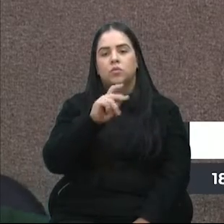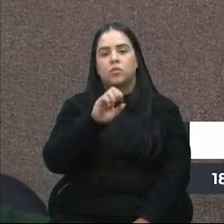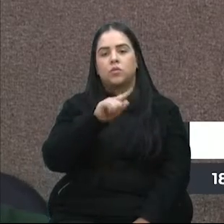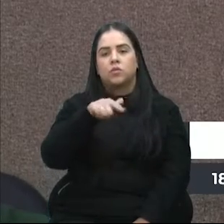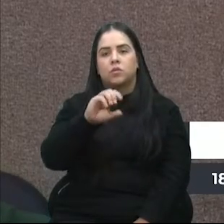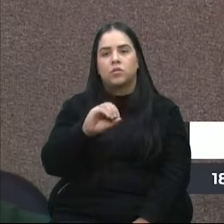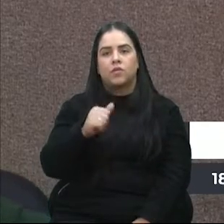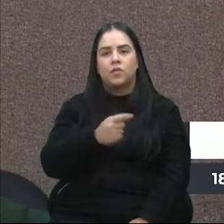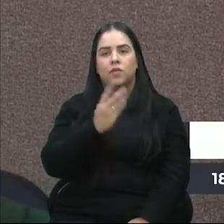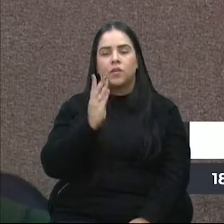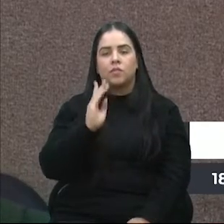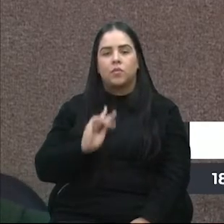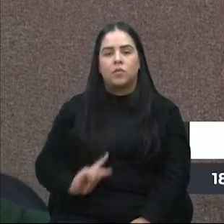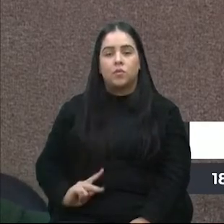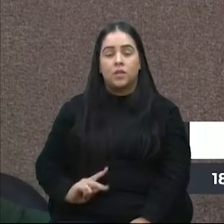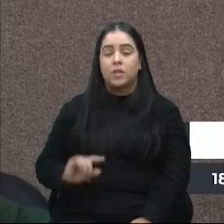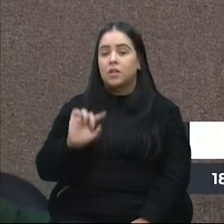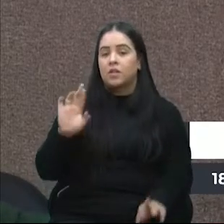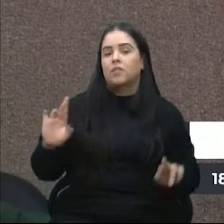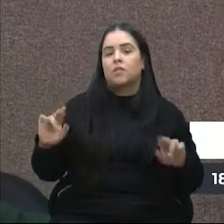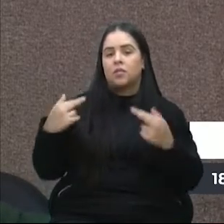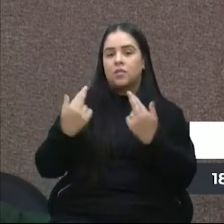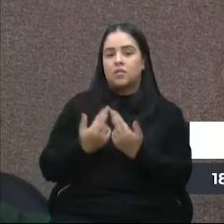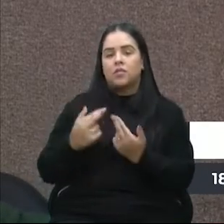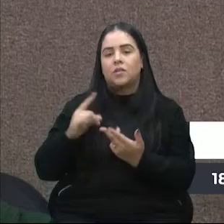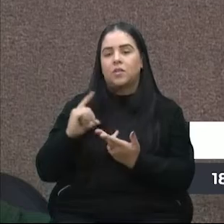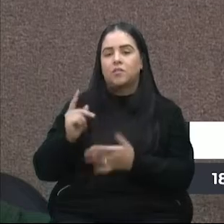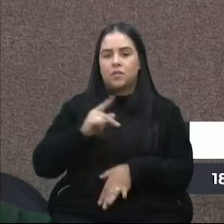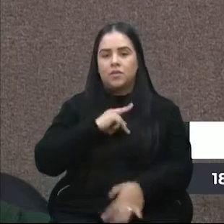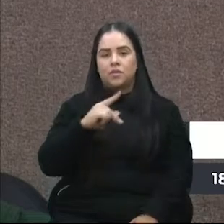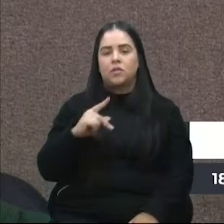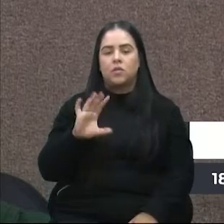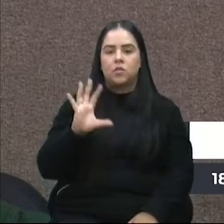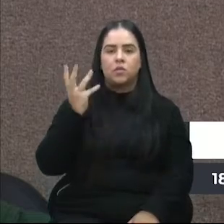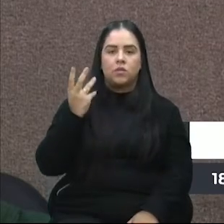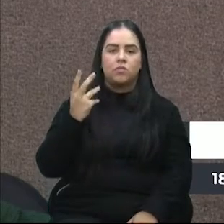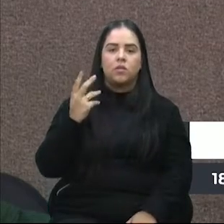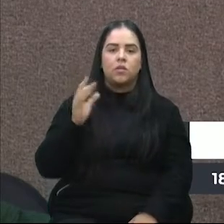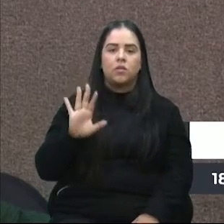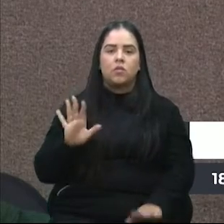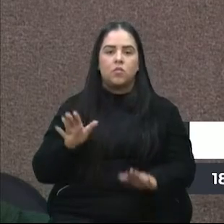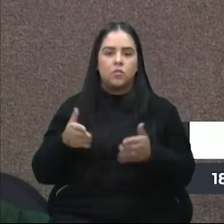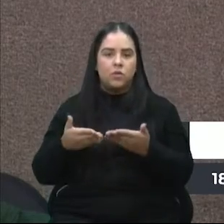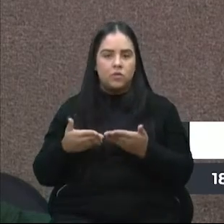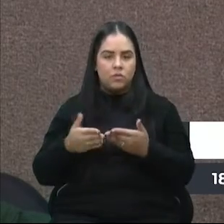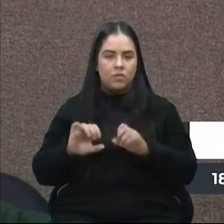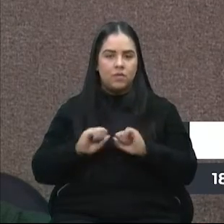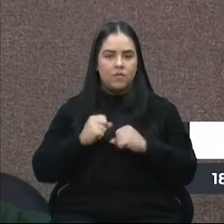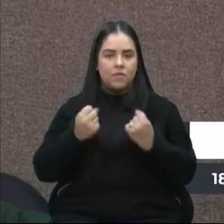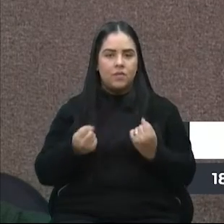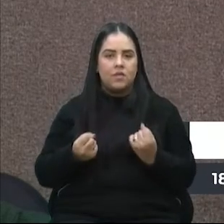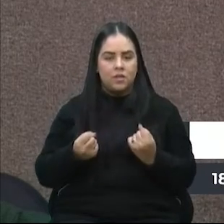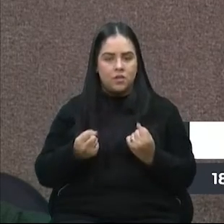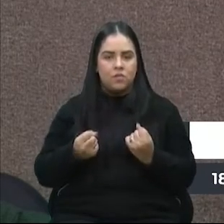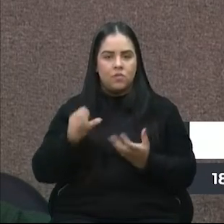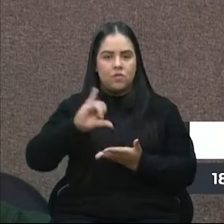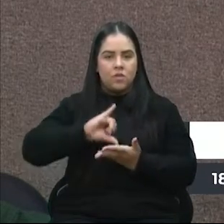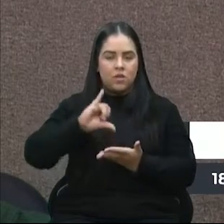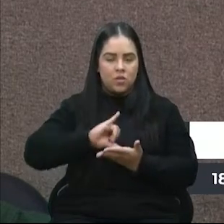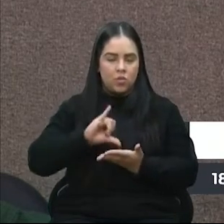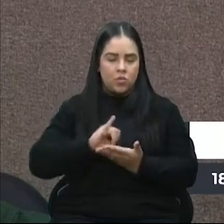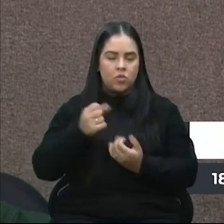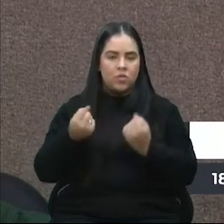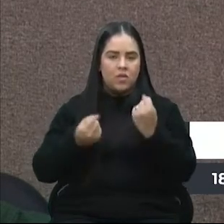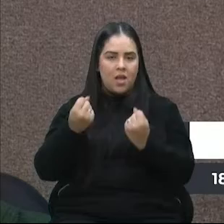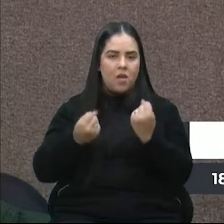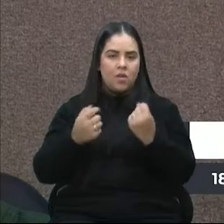outras pessoas. Essa reunião pública será presidida e realizada pela Frente Parlamentar em Defesa do Centro Automotivo, na qual